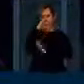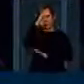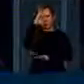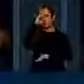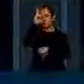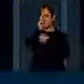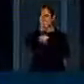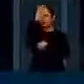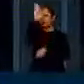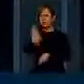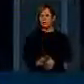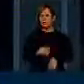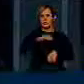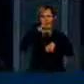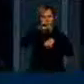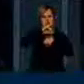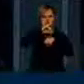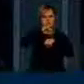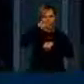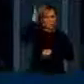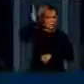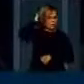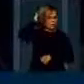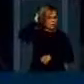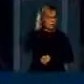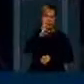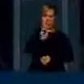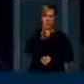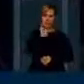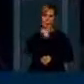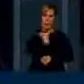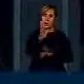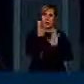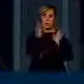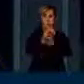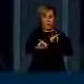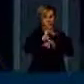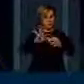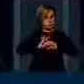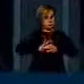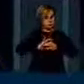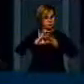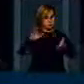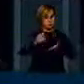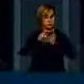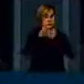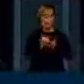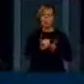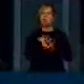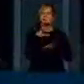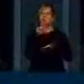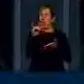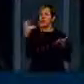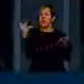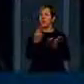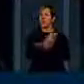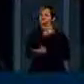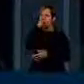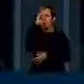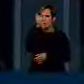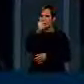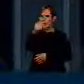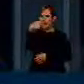Exército que estão saindo de Belém para começar. Desde já, eles colocam aqui à disposição e diz que a previsão dessa operação começa dia 1º